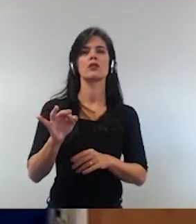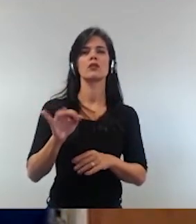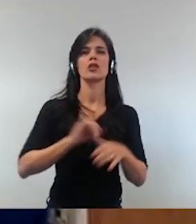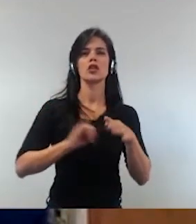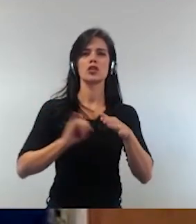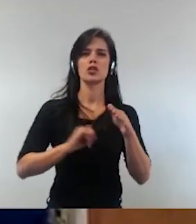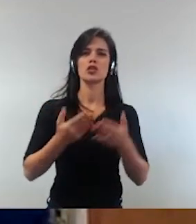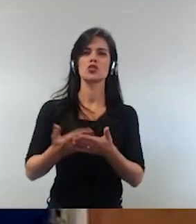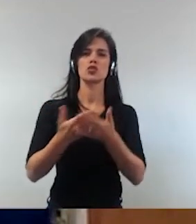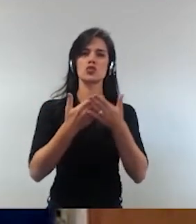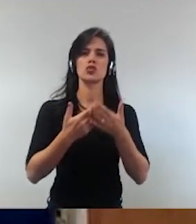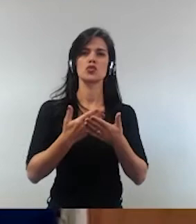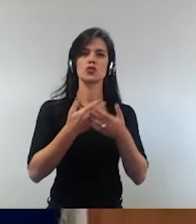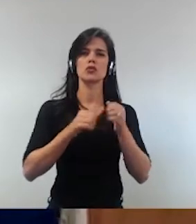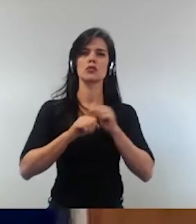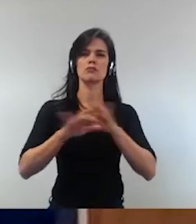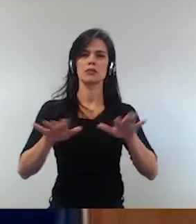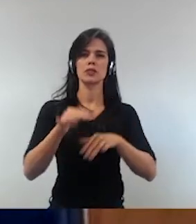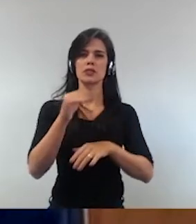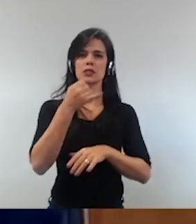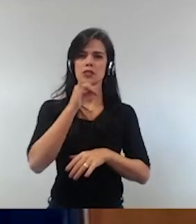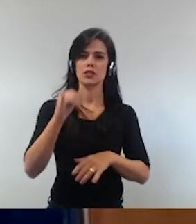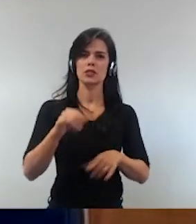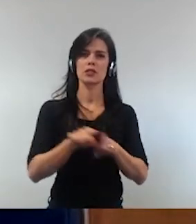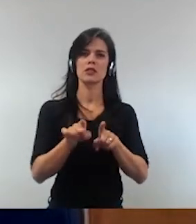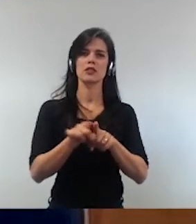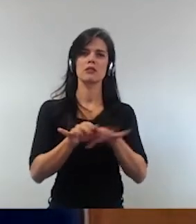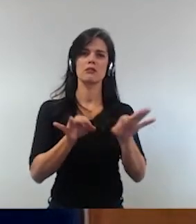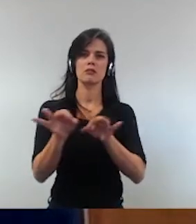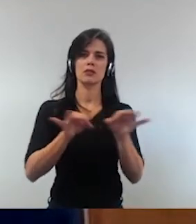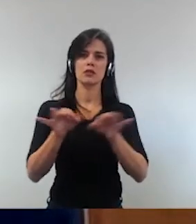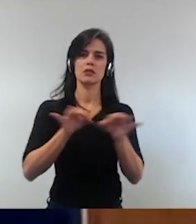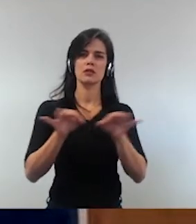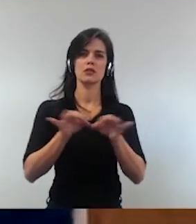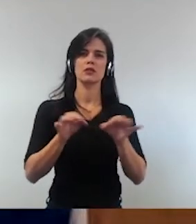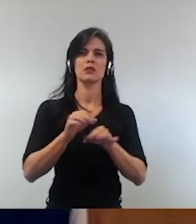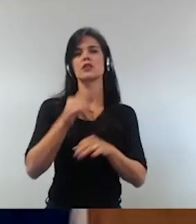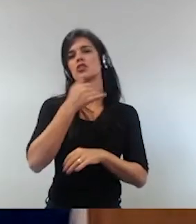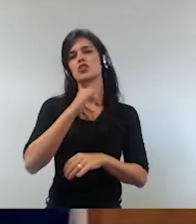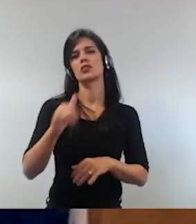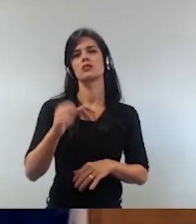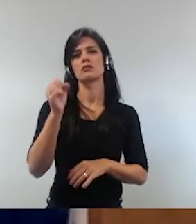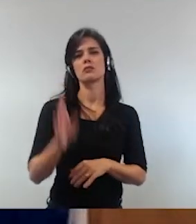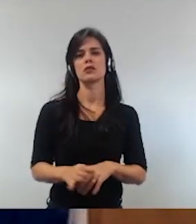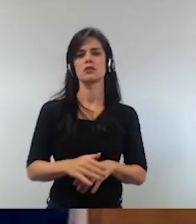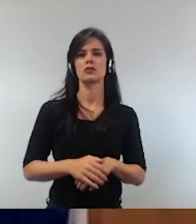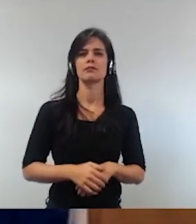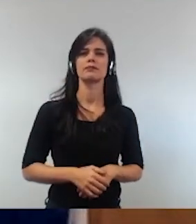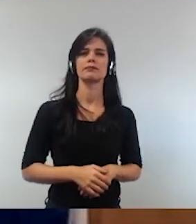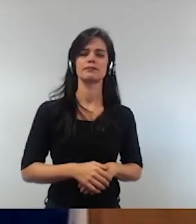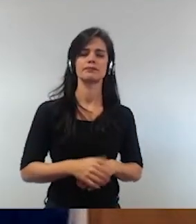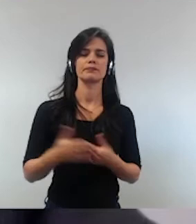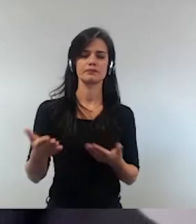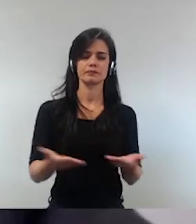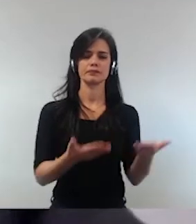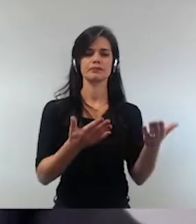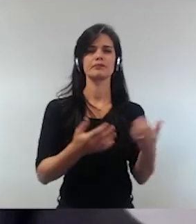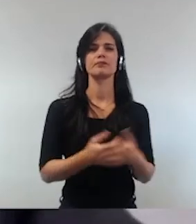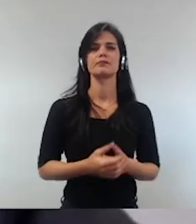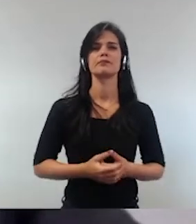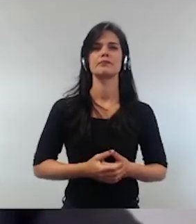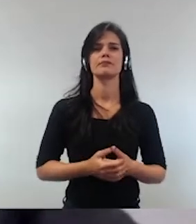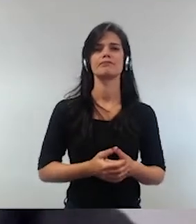de Estudos de Direito de Energia, da Sociedade Brasileira de Planejamento Energético. Por favor, doutor Yuri. Obrigado, doutor